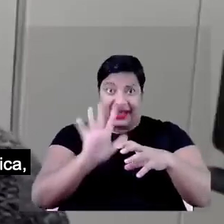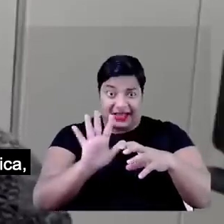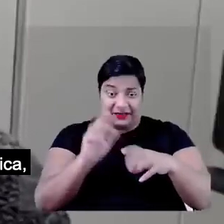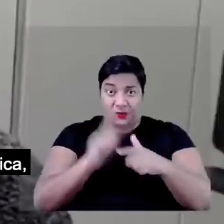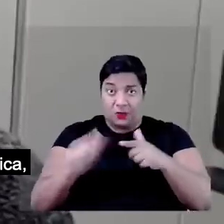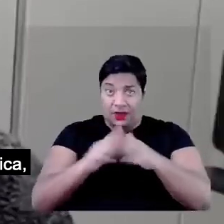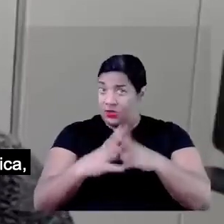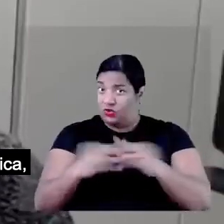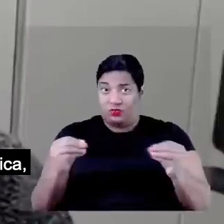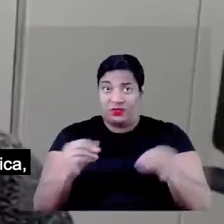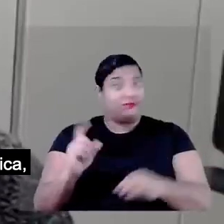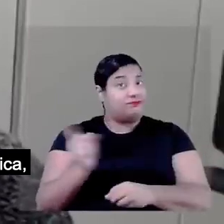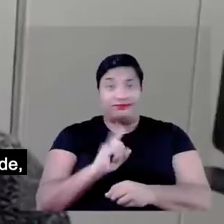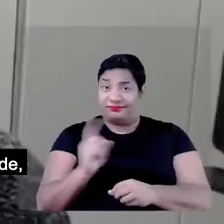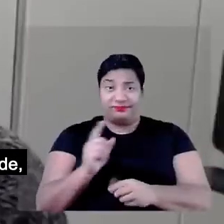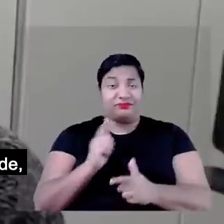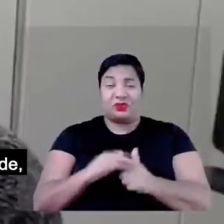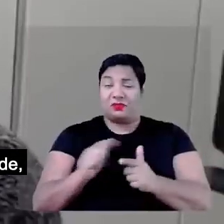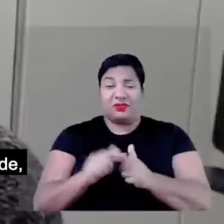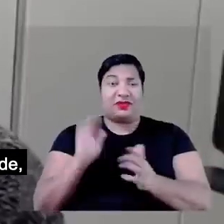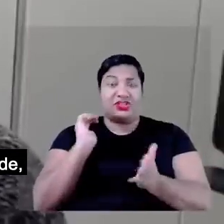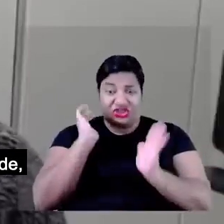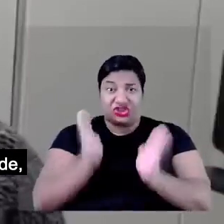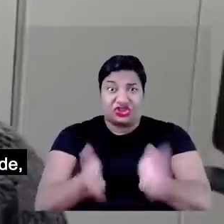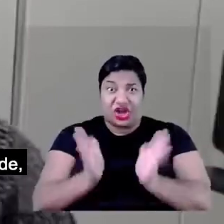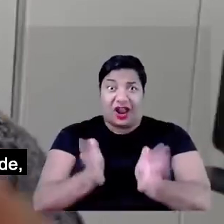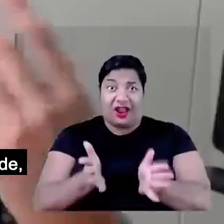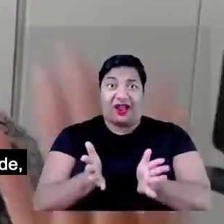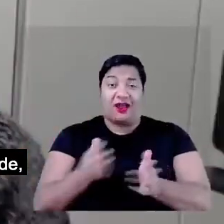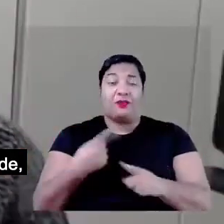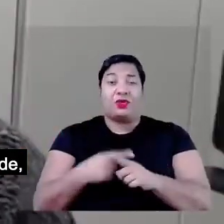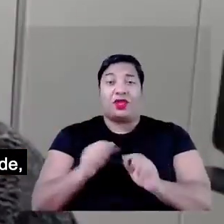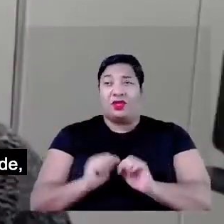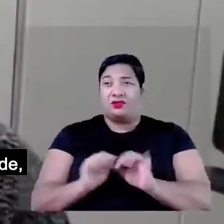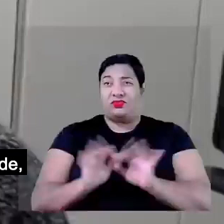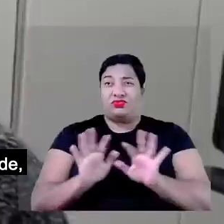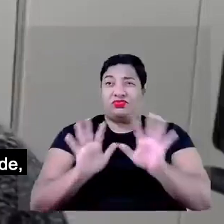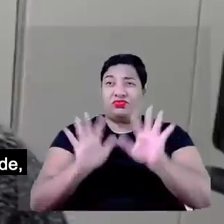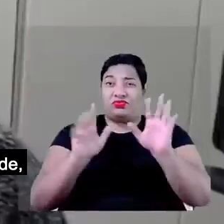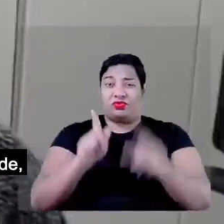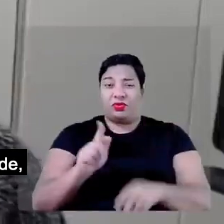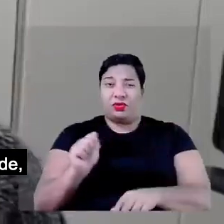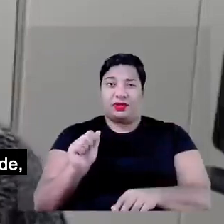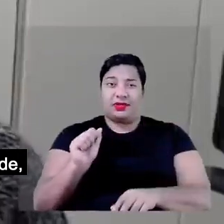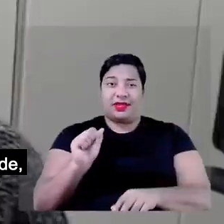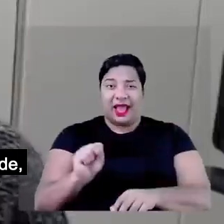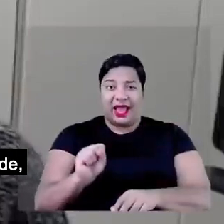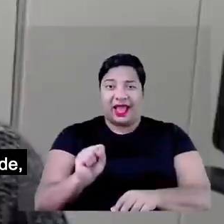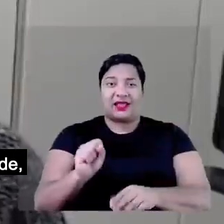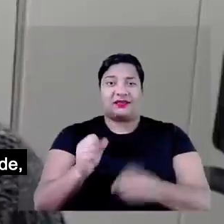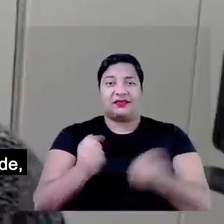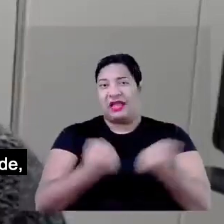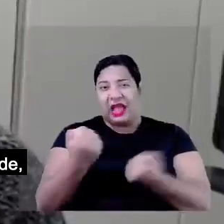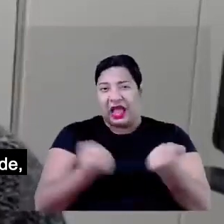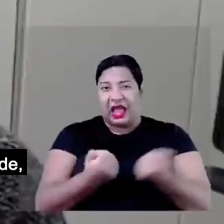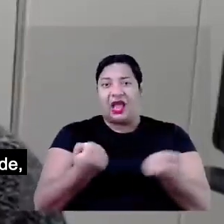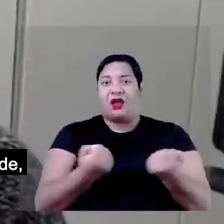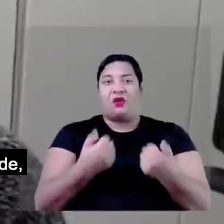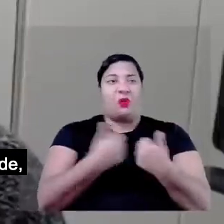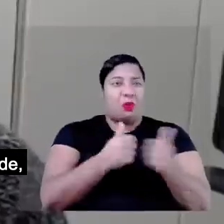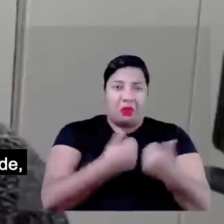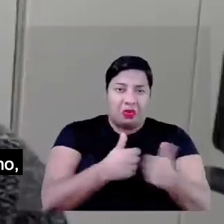para evitar os efeitos da crise climática, porque esses gases que nós emitimos, por exemplo, através do nosso transporte, da